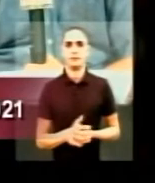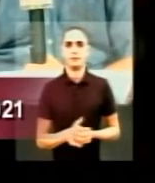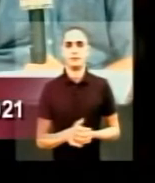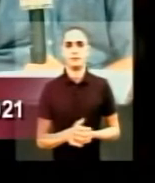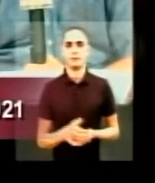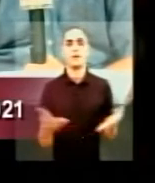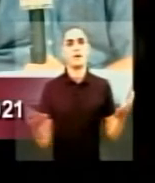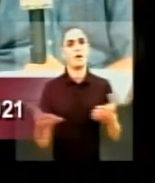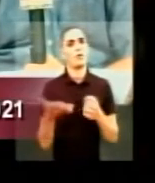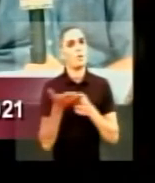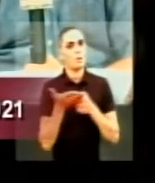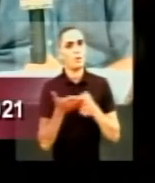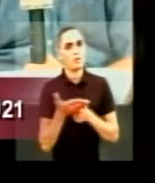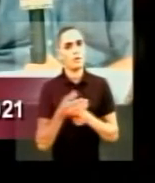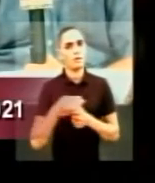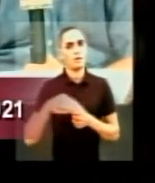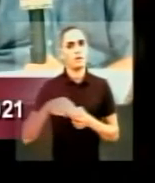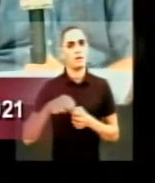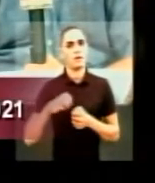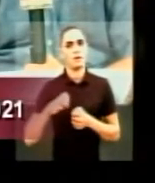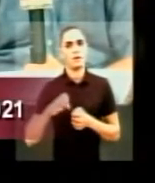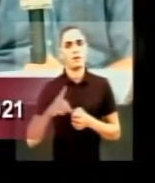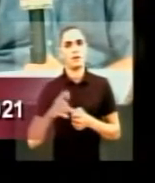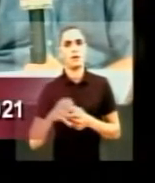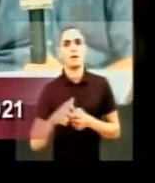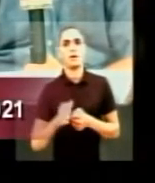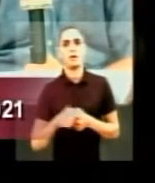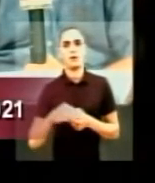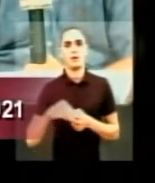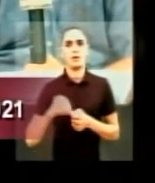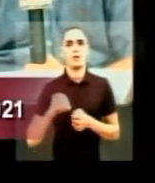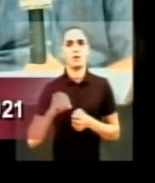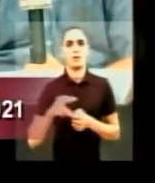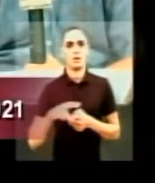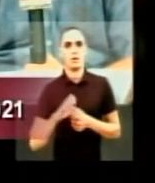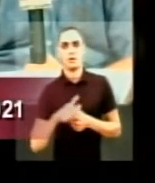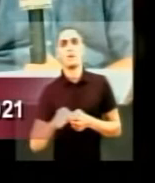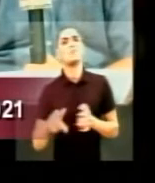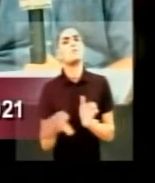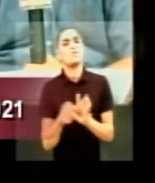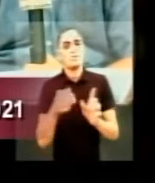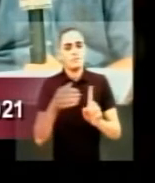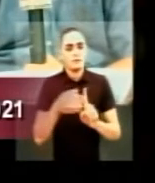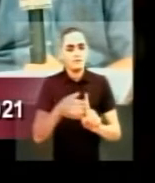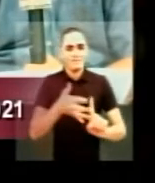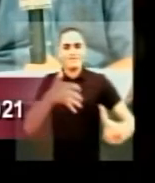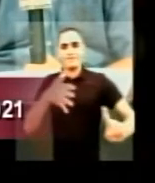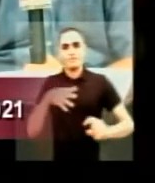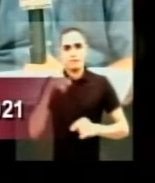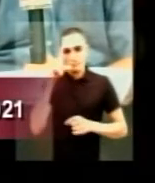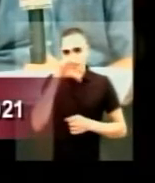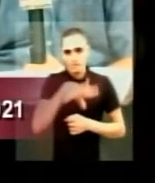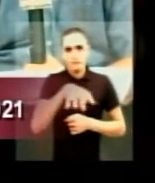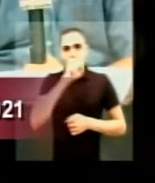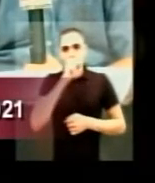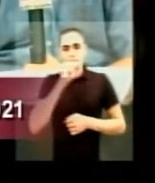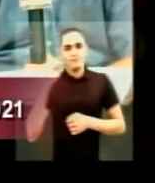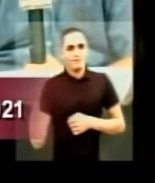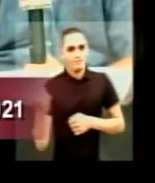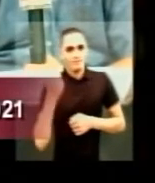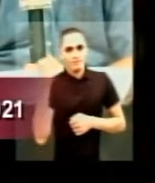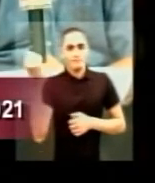Quanto à média móvel de síndrome respiratória aguda grave, a gente